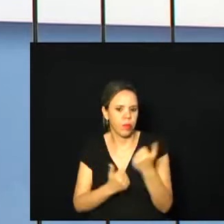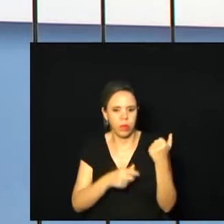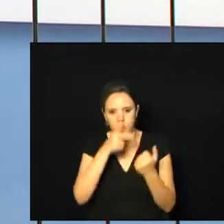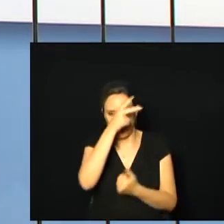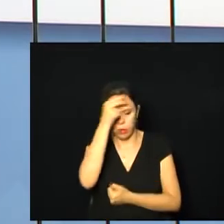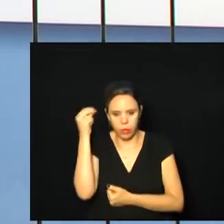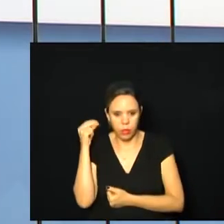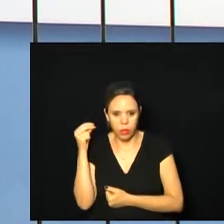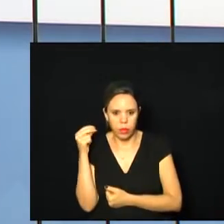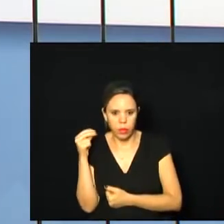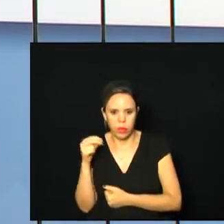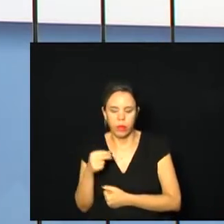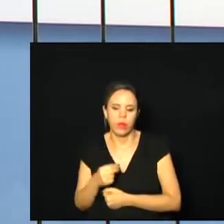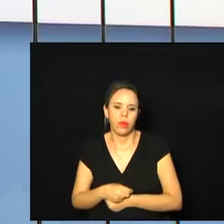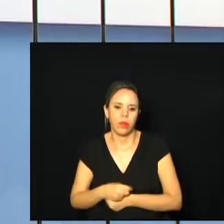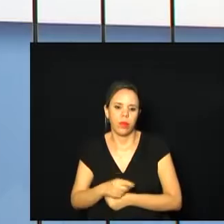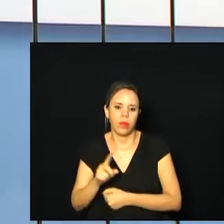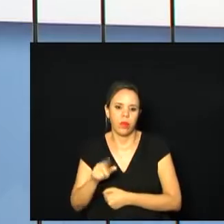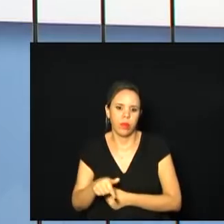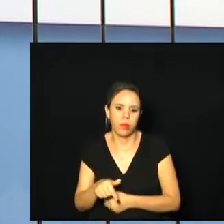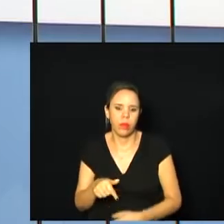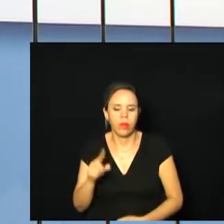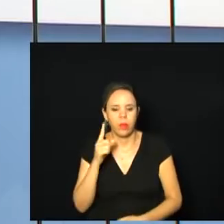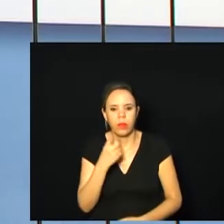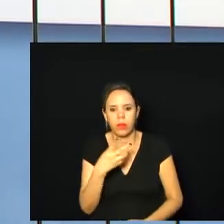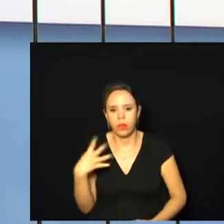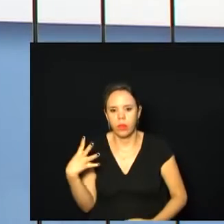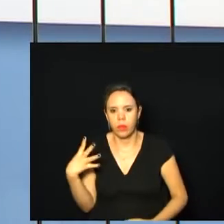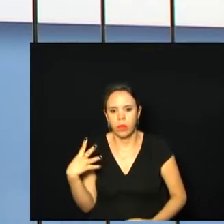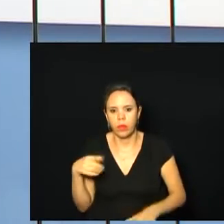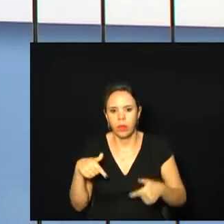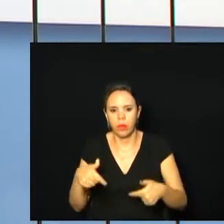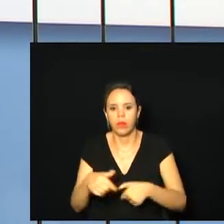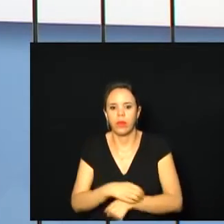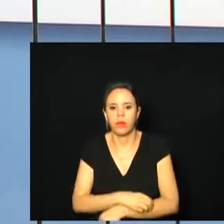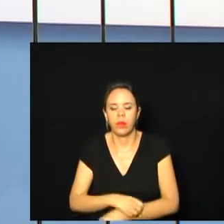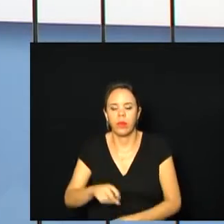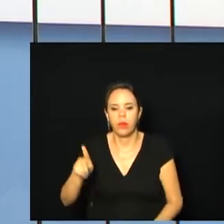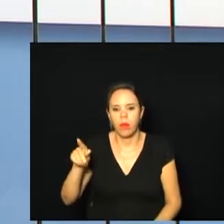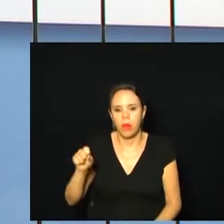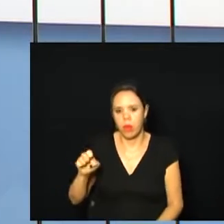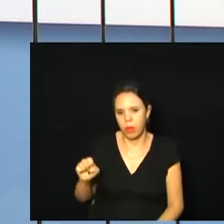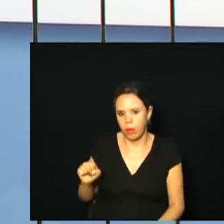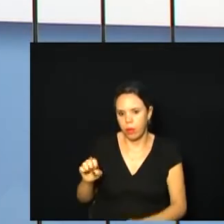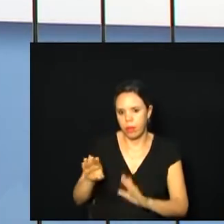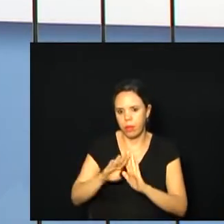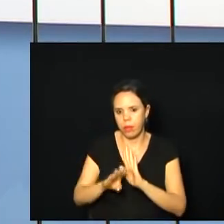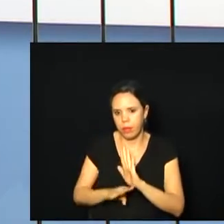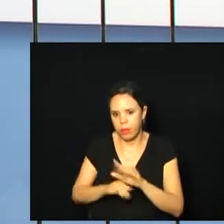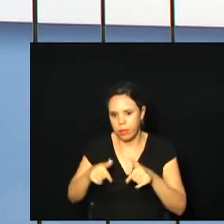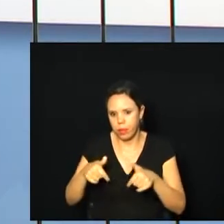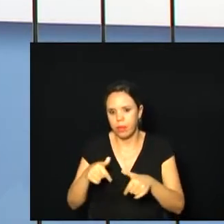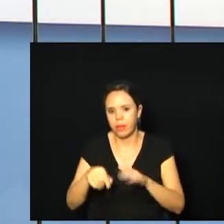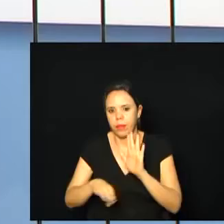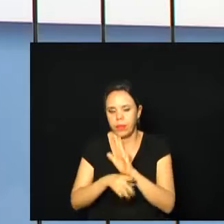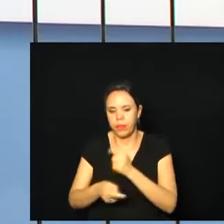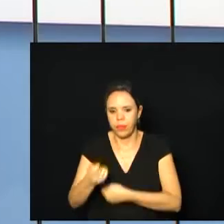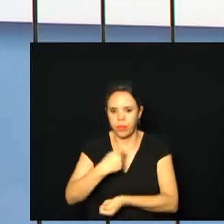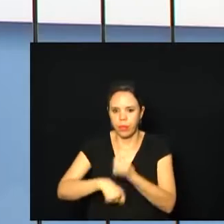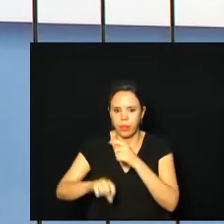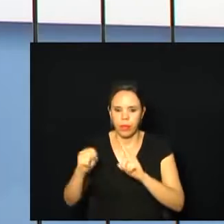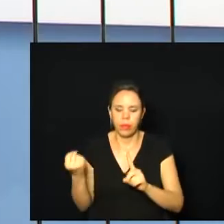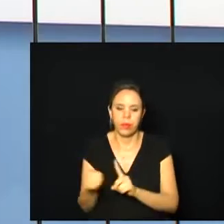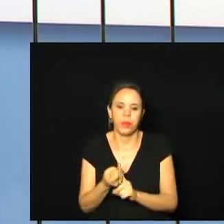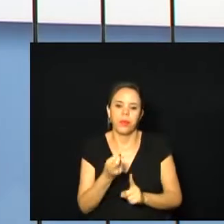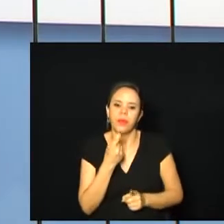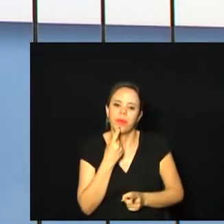vice-prefeito salientou que esta é a 14ª ação do PAIS, o Programa de Ativação Econômica e Social